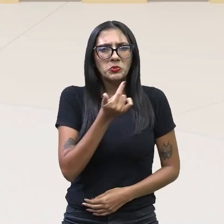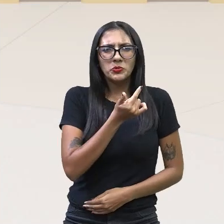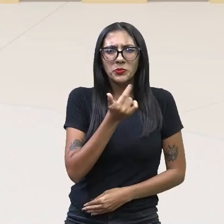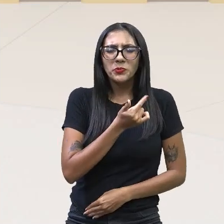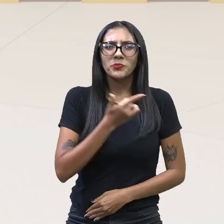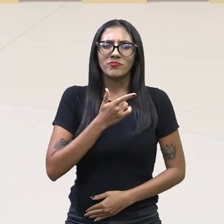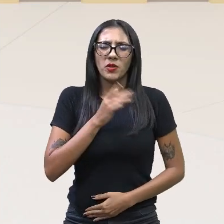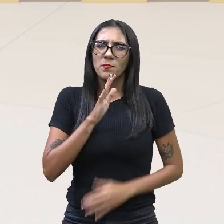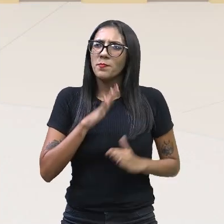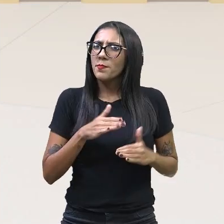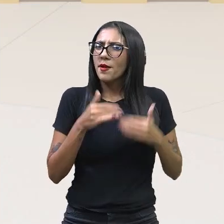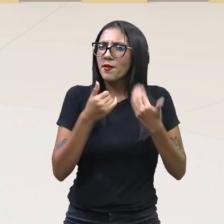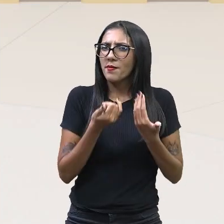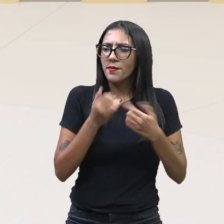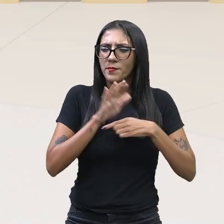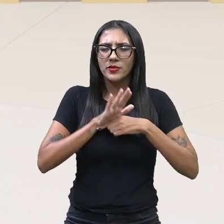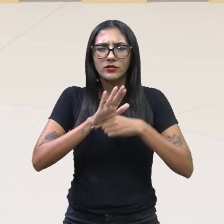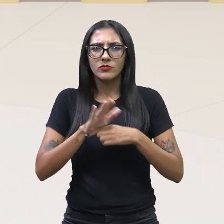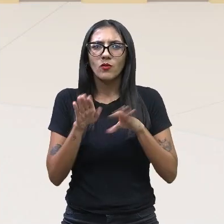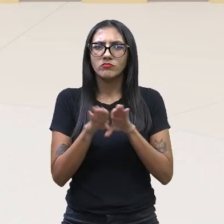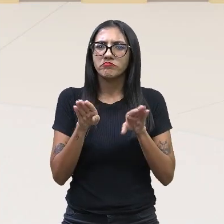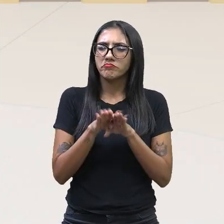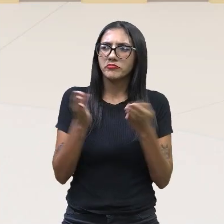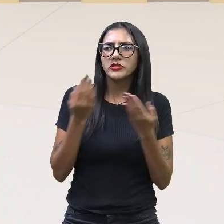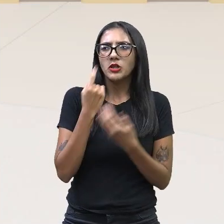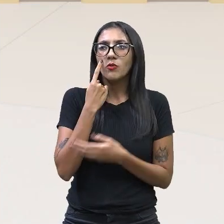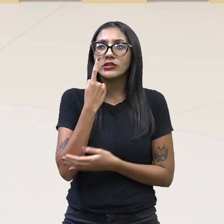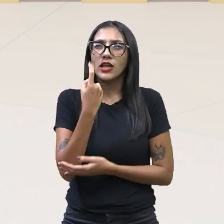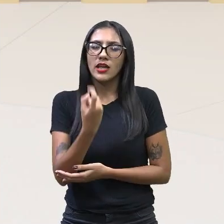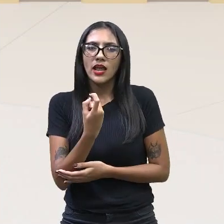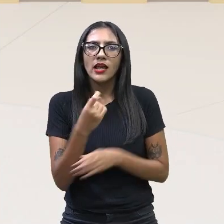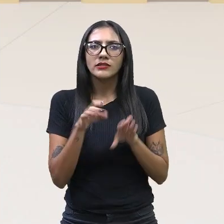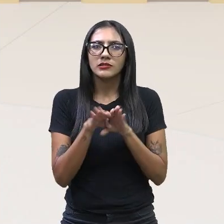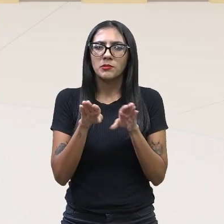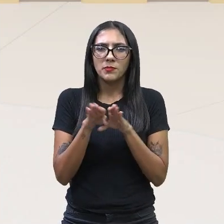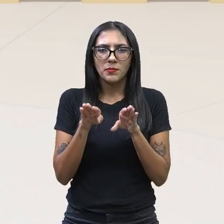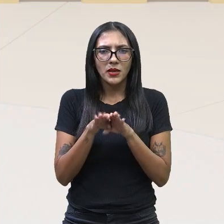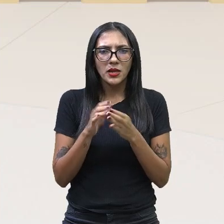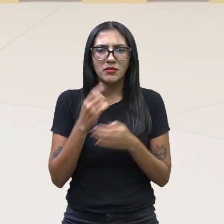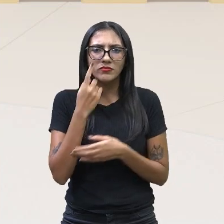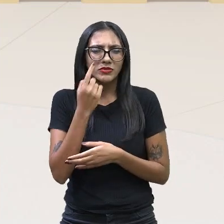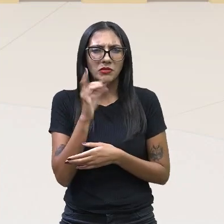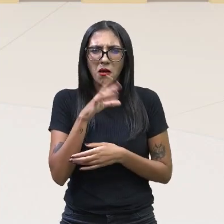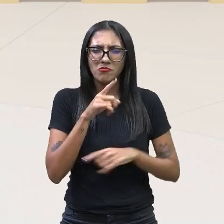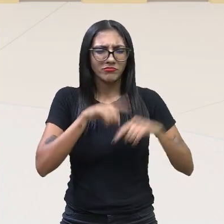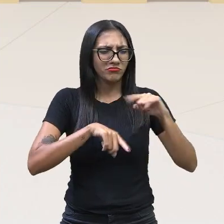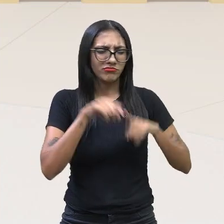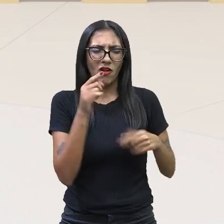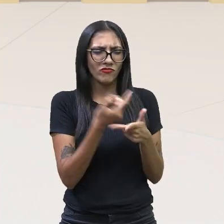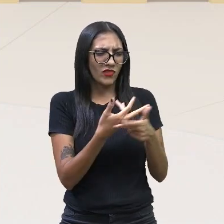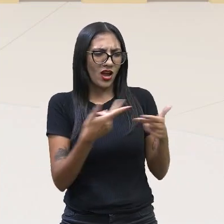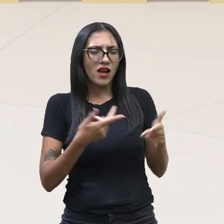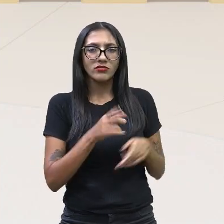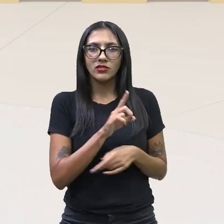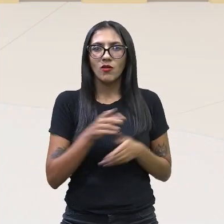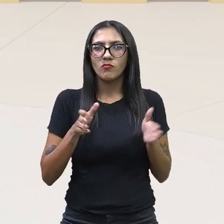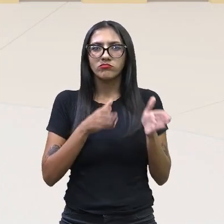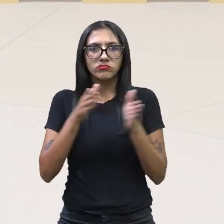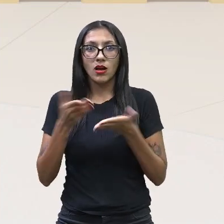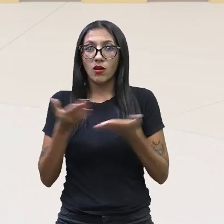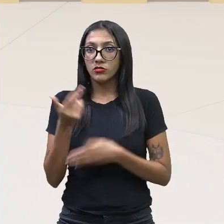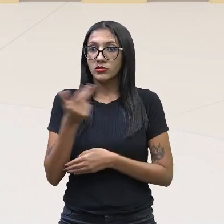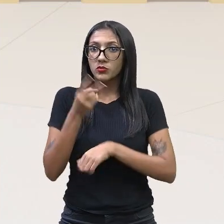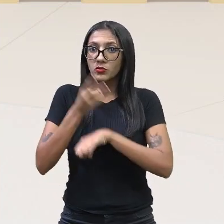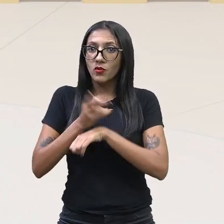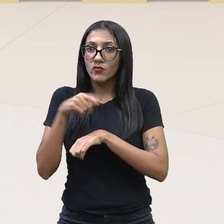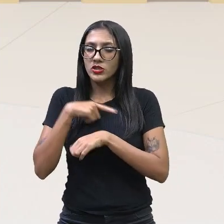expôs mais a farinha, colocou em evidência a farinha, não lá no supermercado, era só mais um produto, ele destacou o produto dele, então